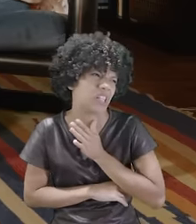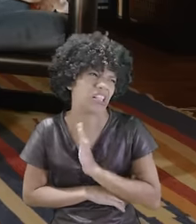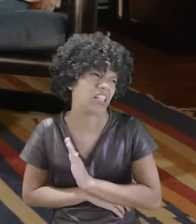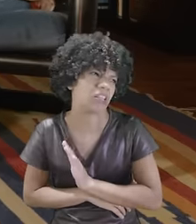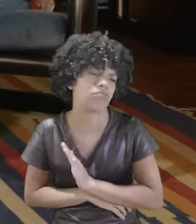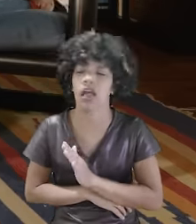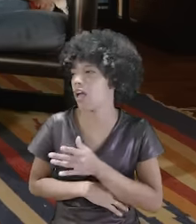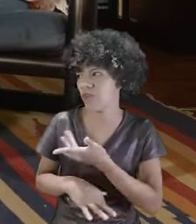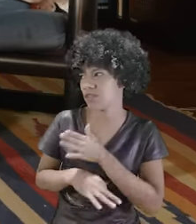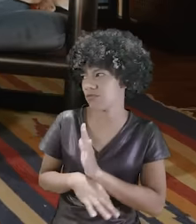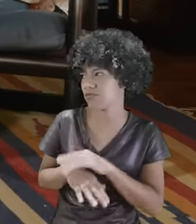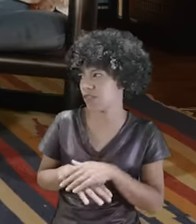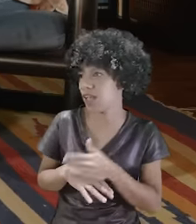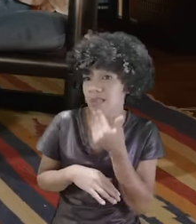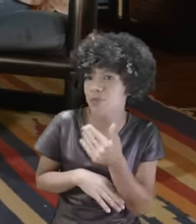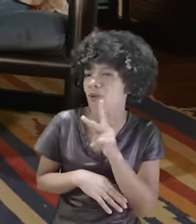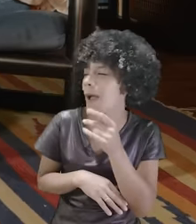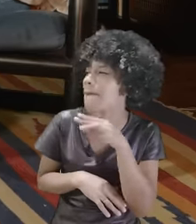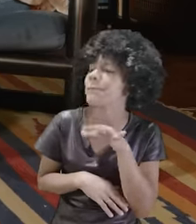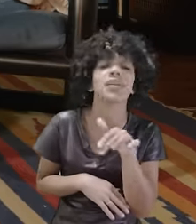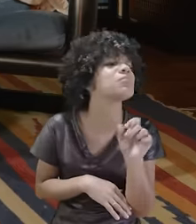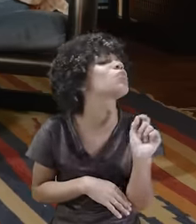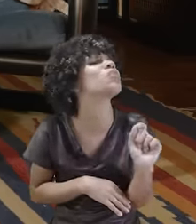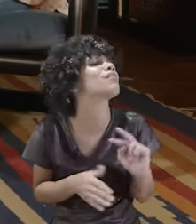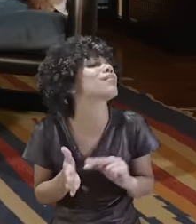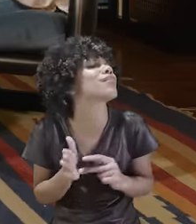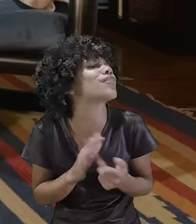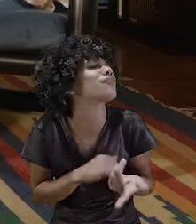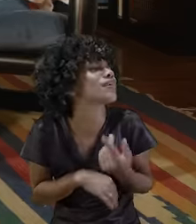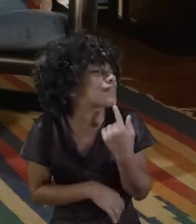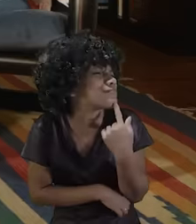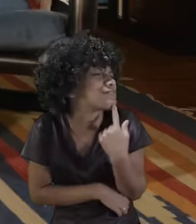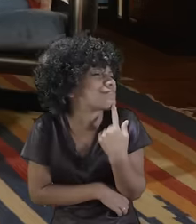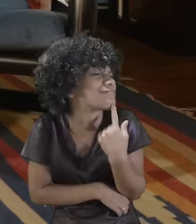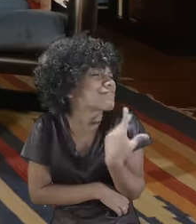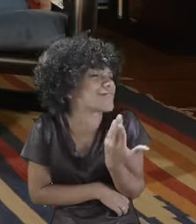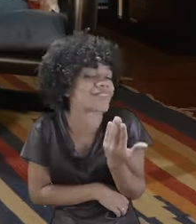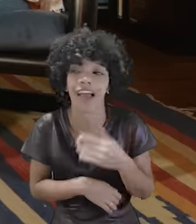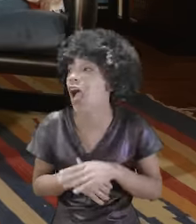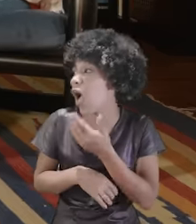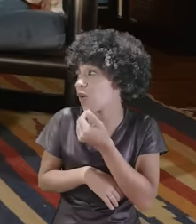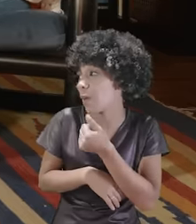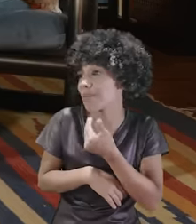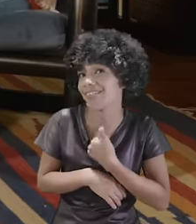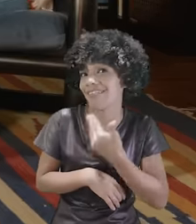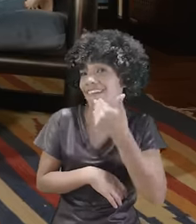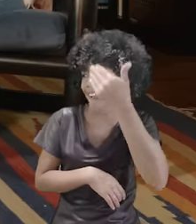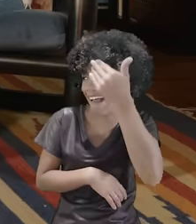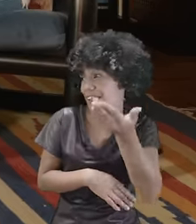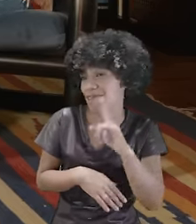não gostou você aí você pediu o Habib's ou não a Bíblia não nossa a